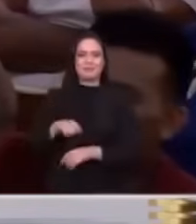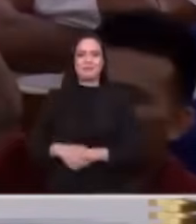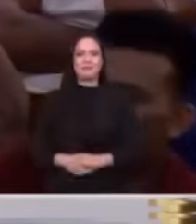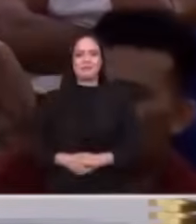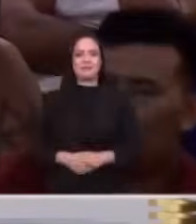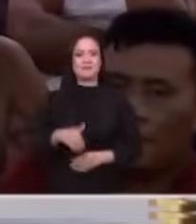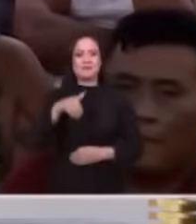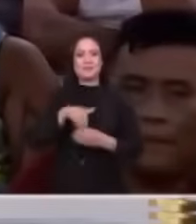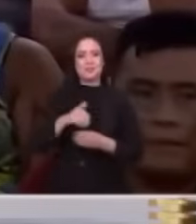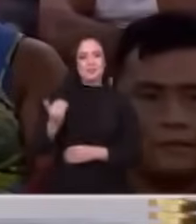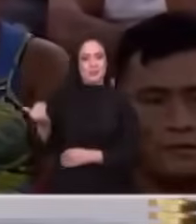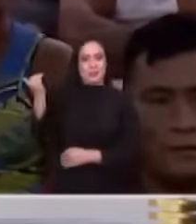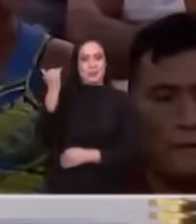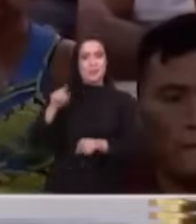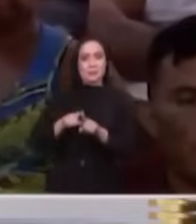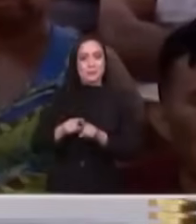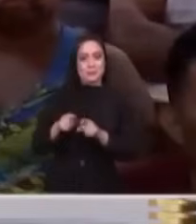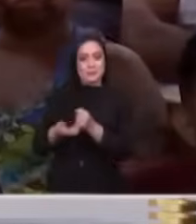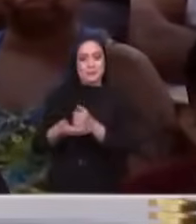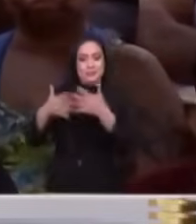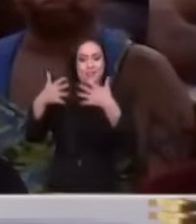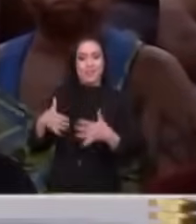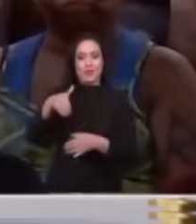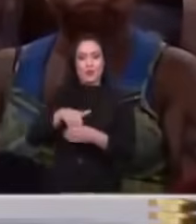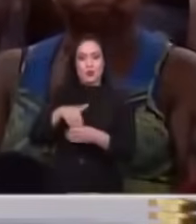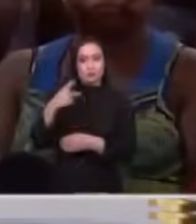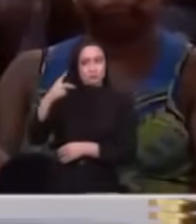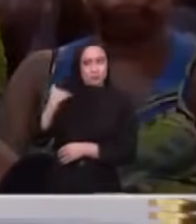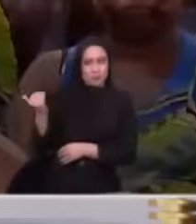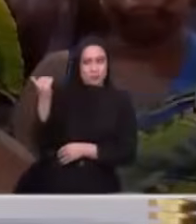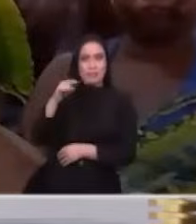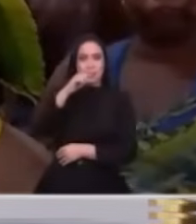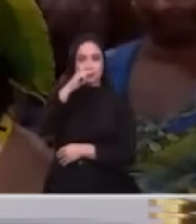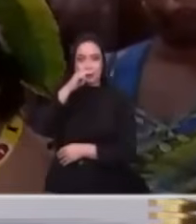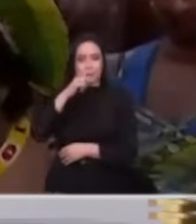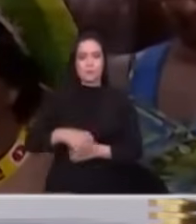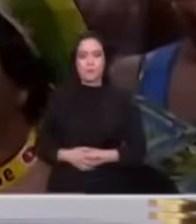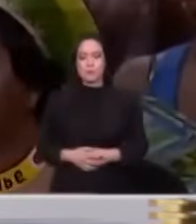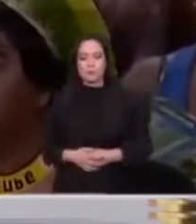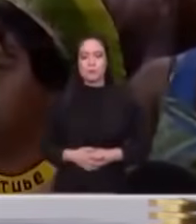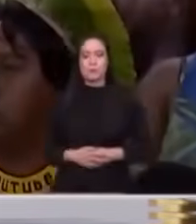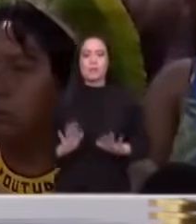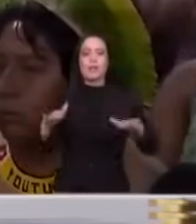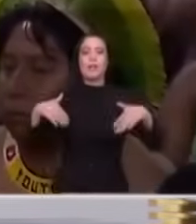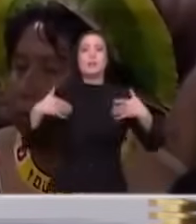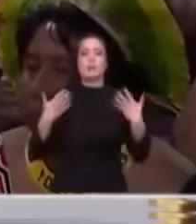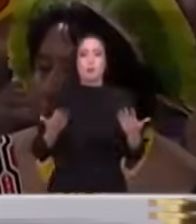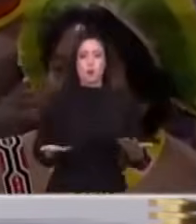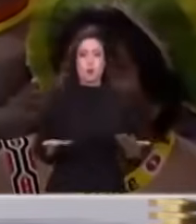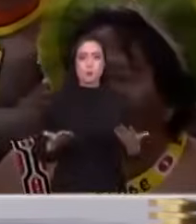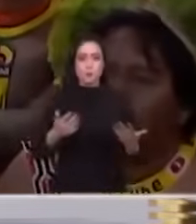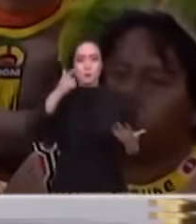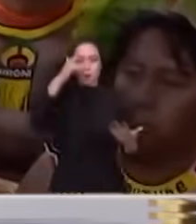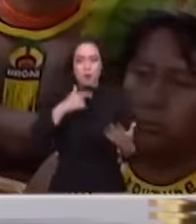própria regra constitucional que possibilita a derrubada de vetos, a decisão política, tanto da Câmara quanto do